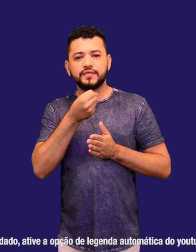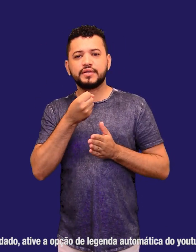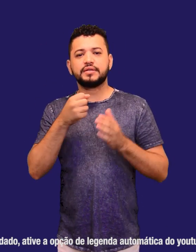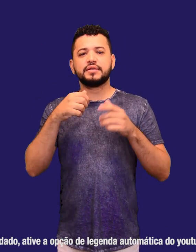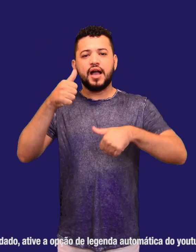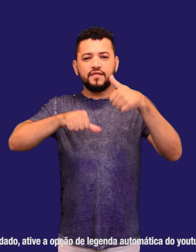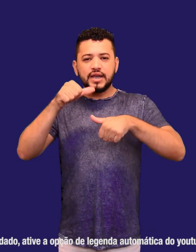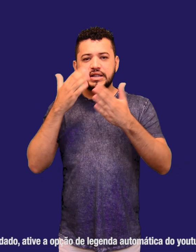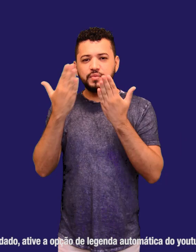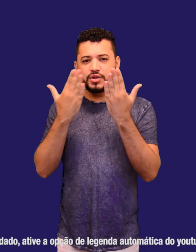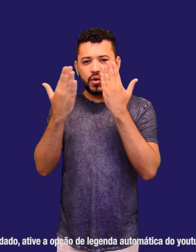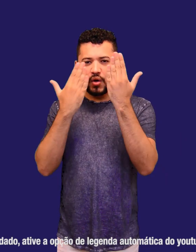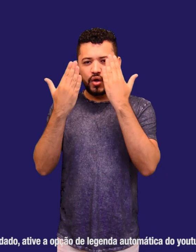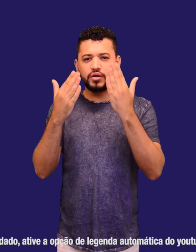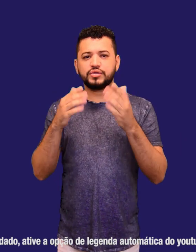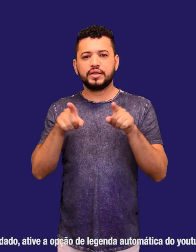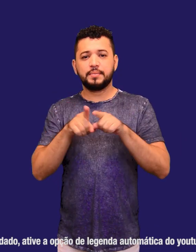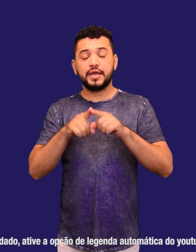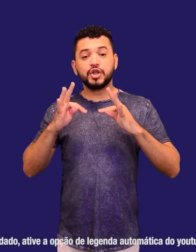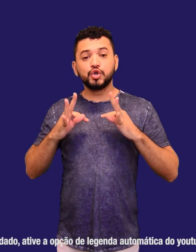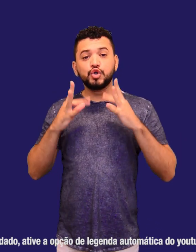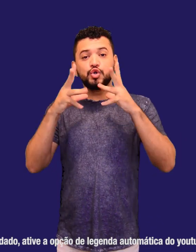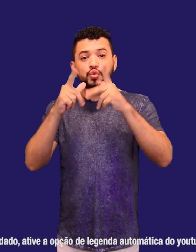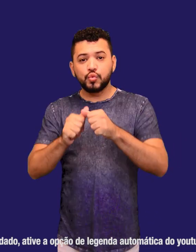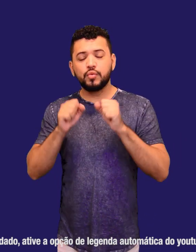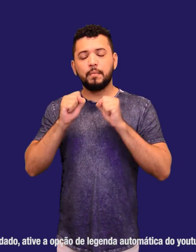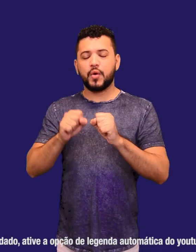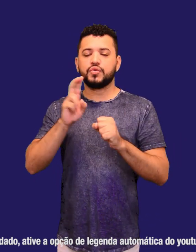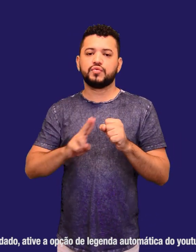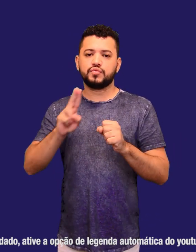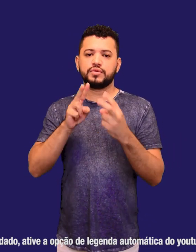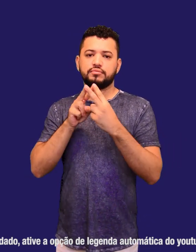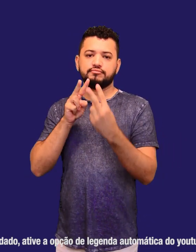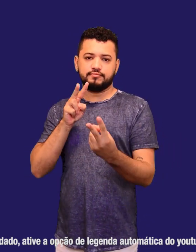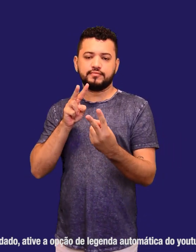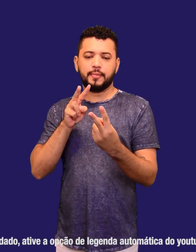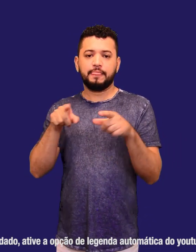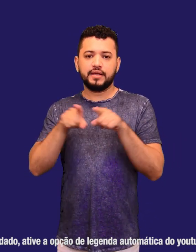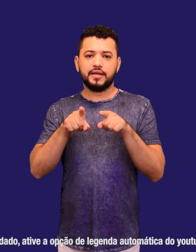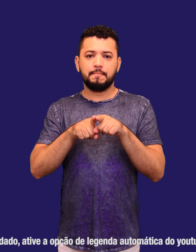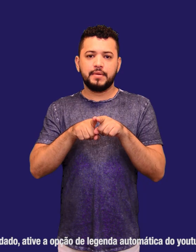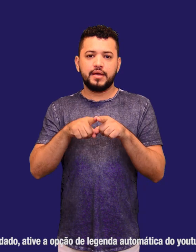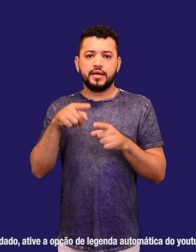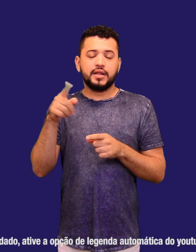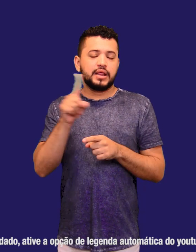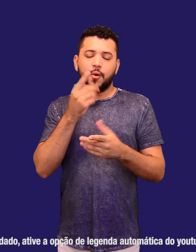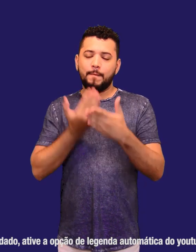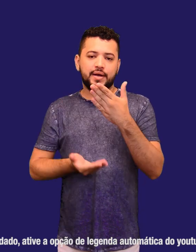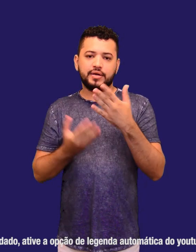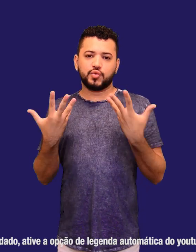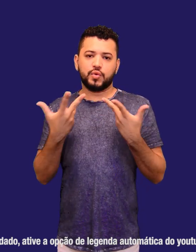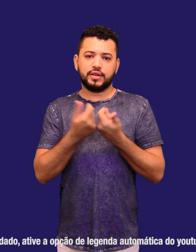grupo, avaliação psicológica, enfim, todo o processo hoje pode ser feito de maneira remota e sem perder a qualidade. E posso